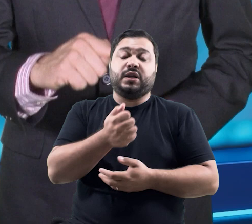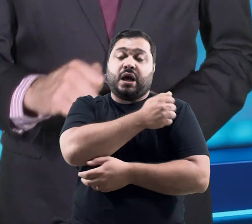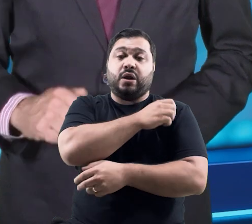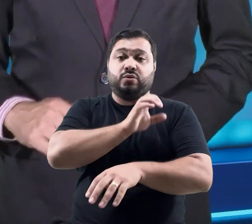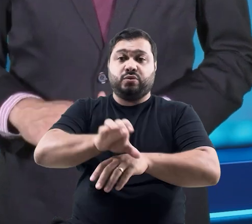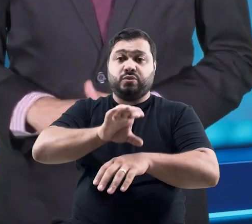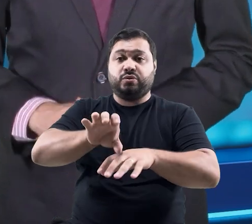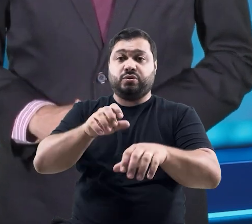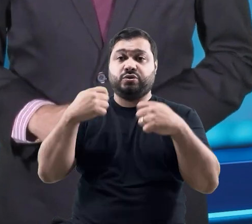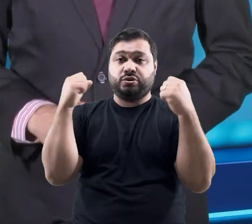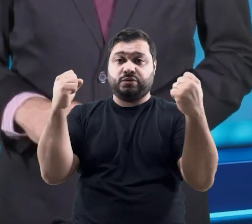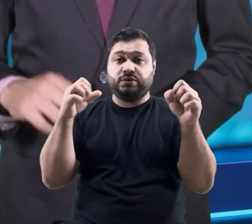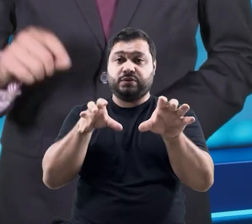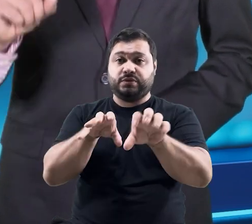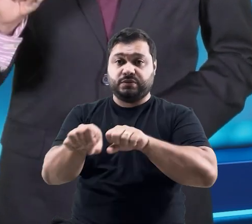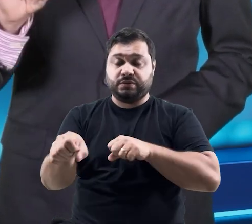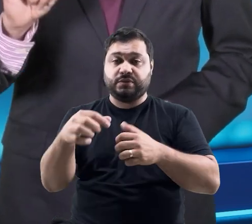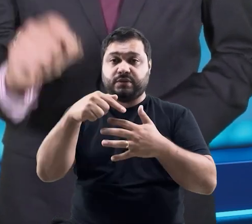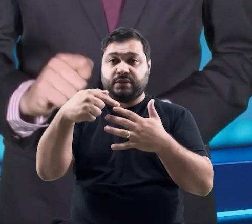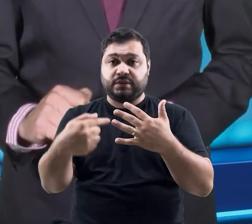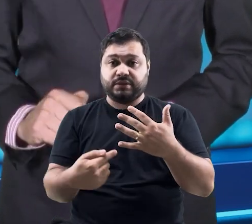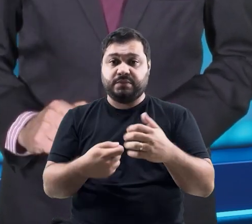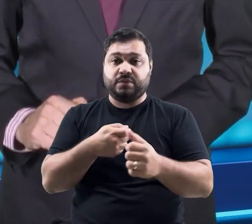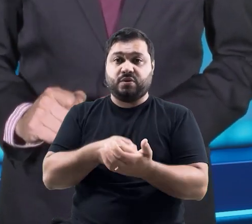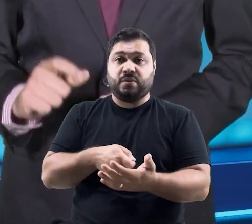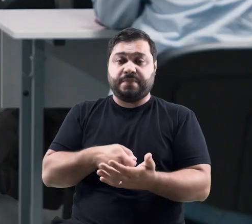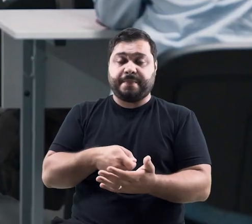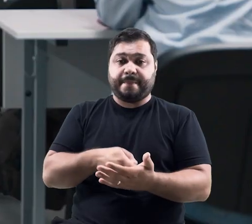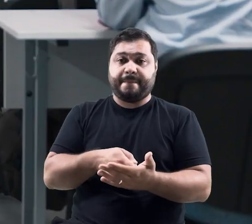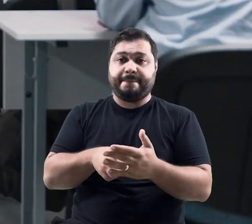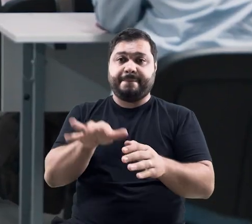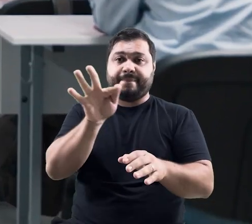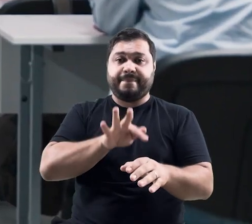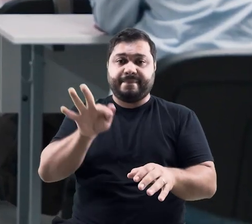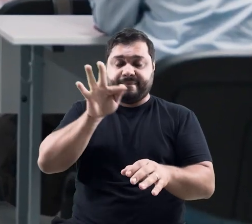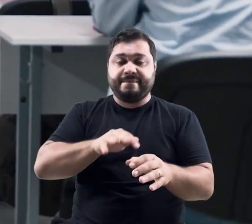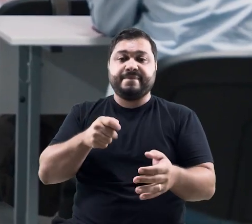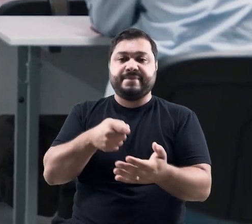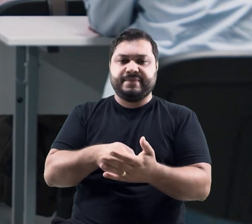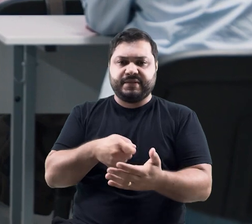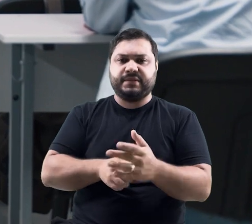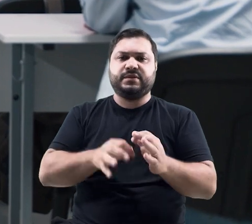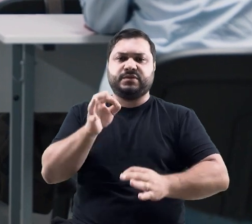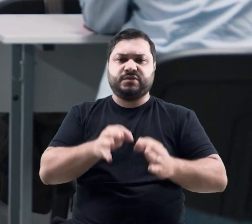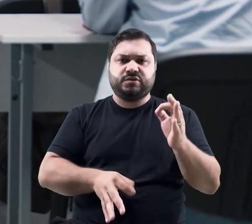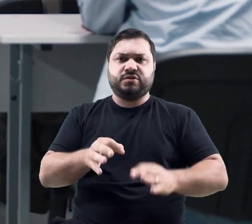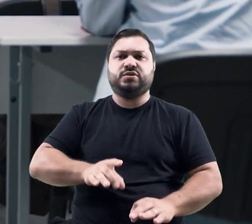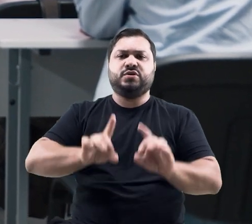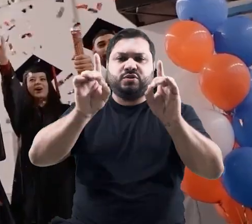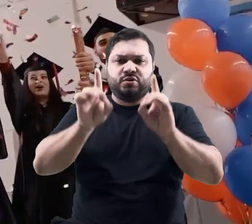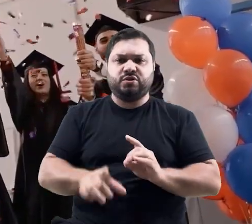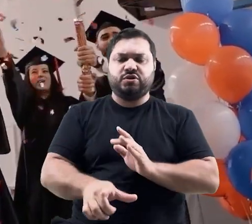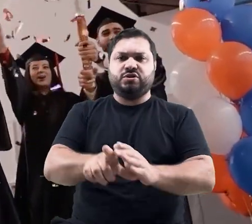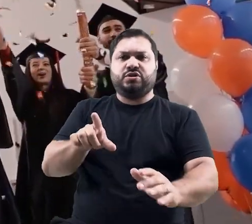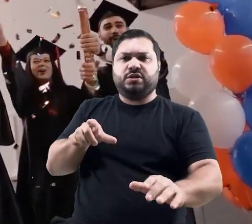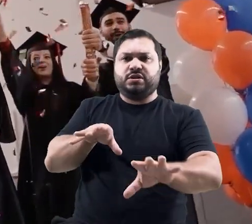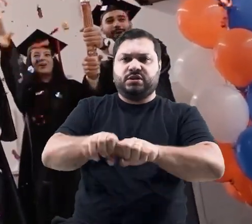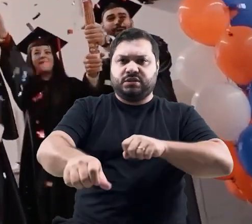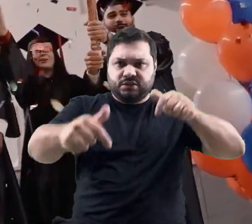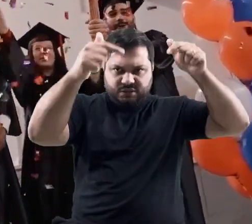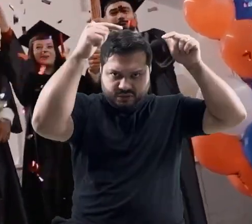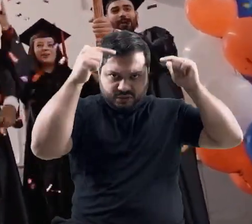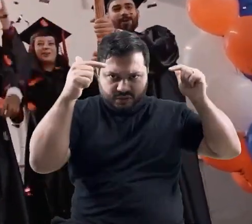O aluno do curso de Educação Física que concluiu as disciplinas obrigatórias da graduação garantiu na Justiça o direito